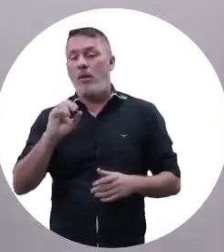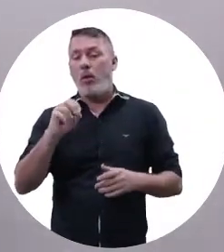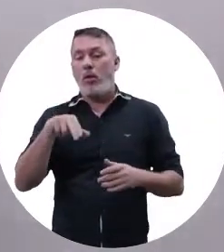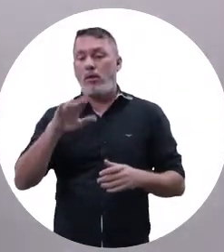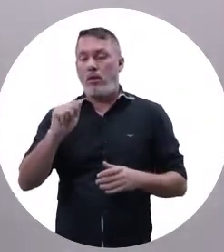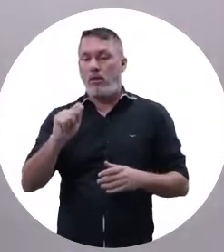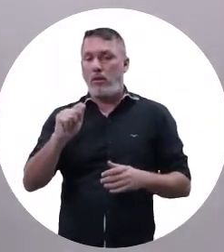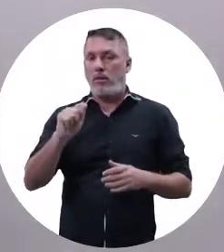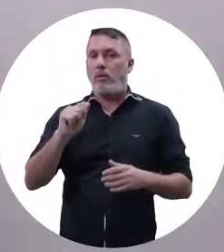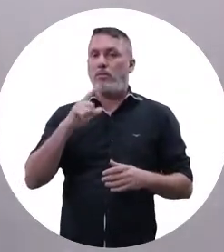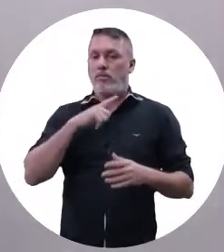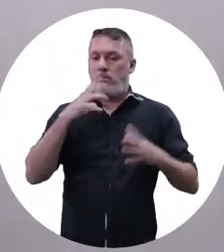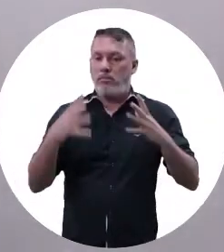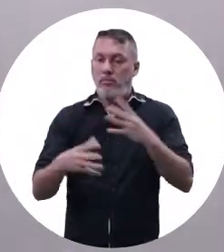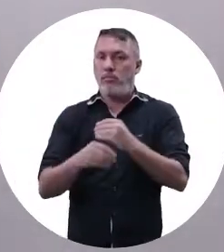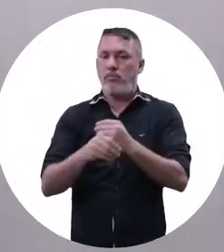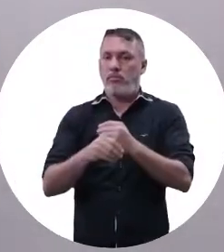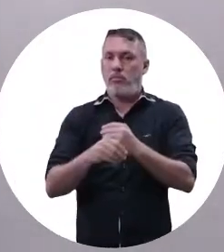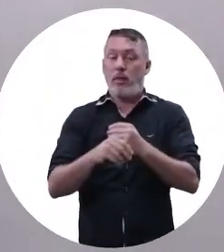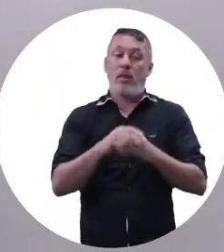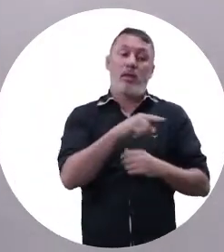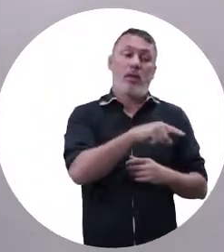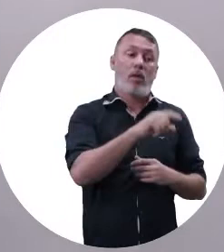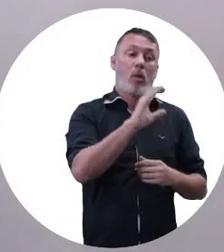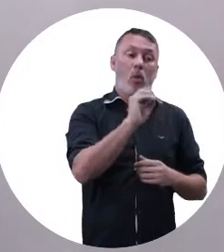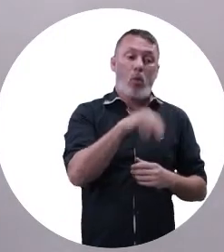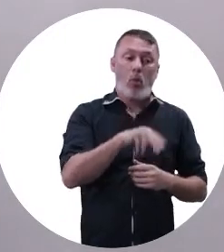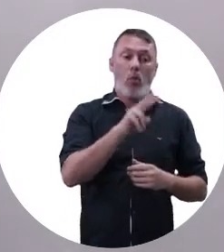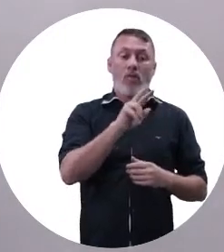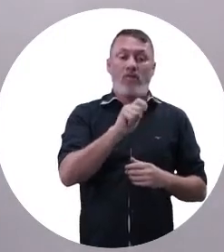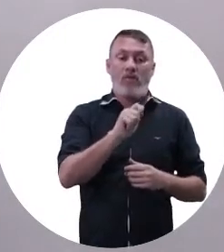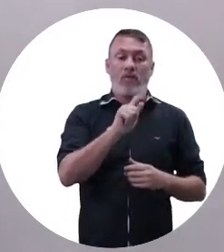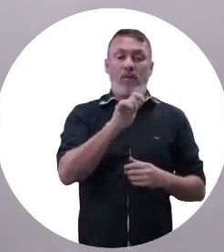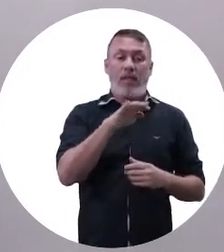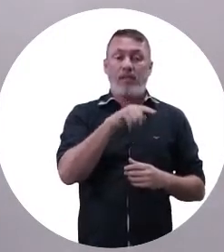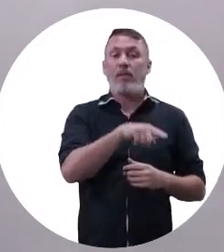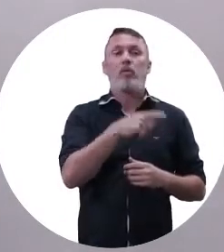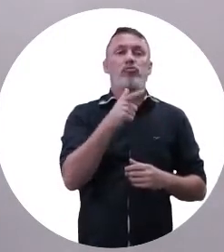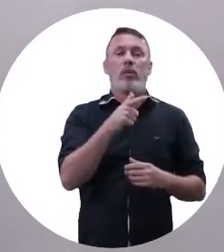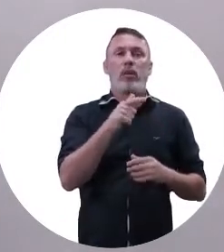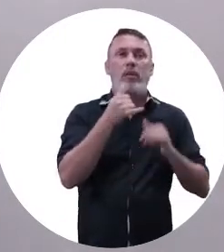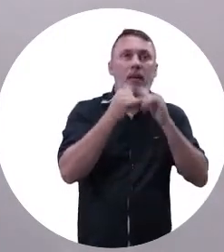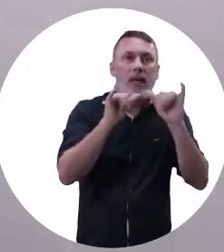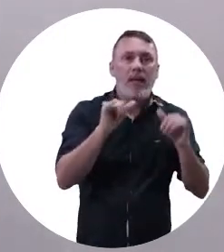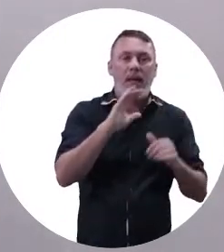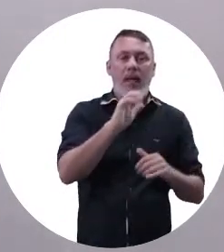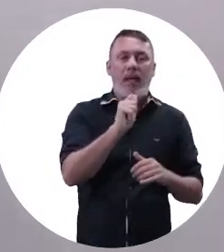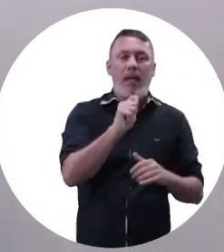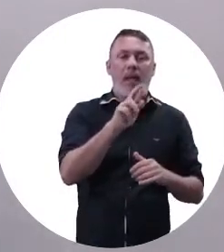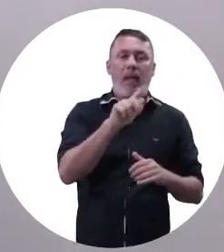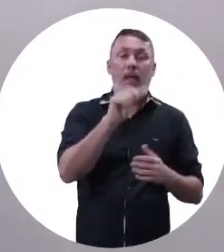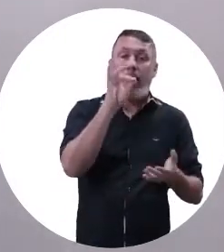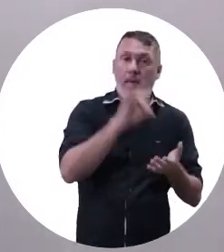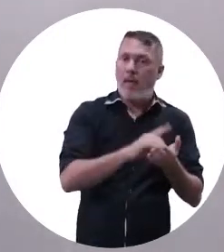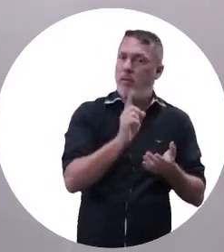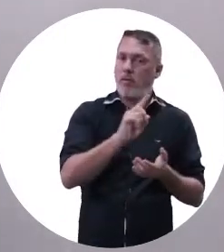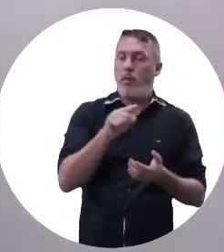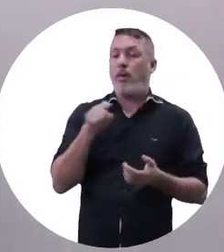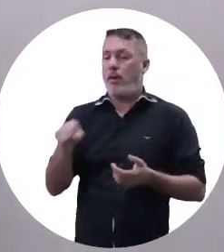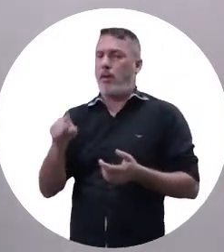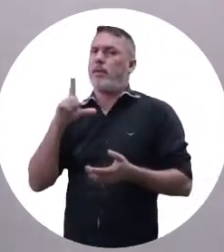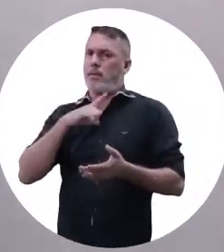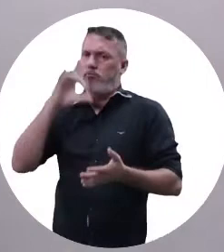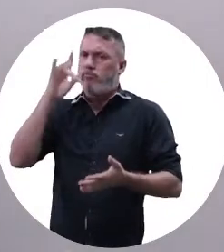de cátion e ânion. Na ligação covalente não existem cargas reais, não existem